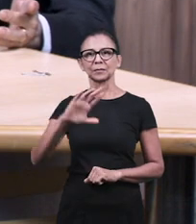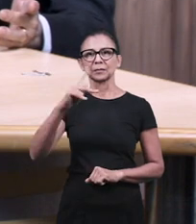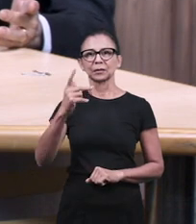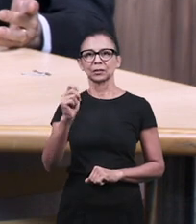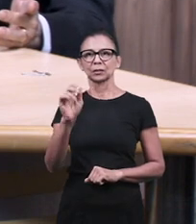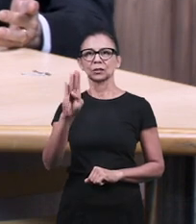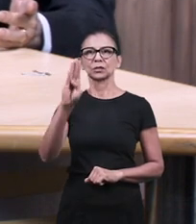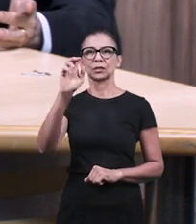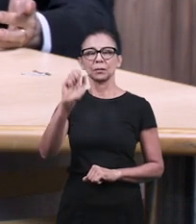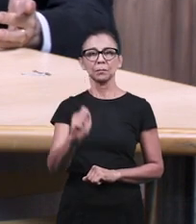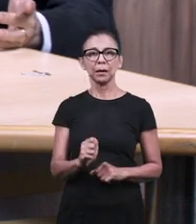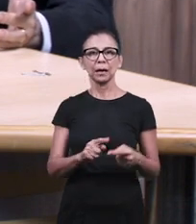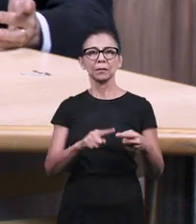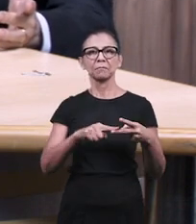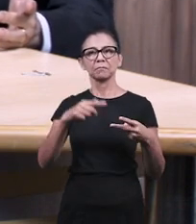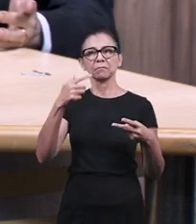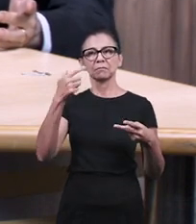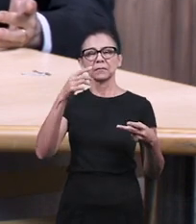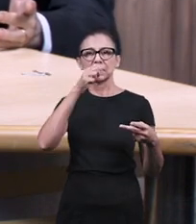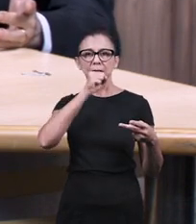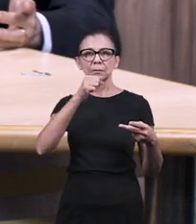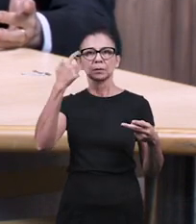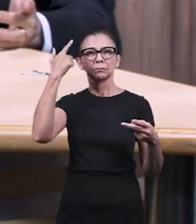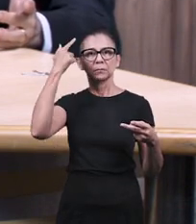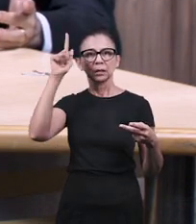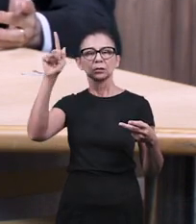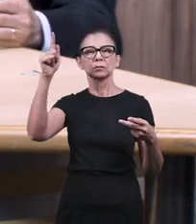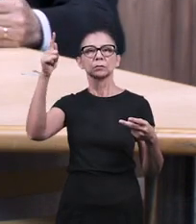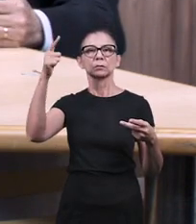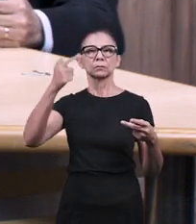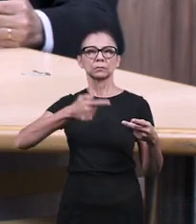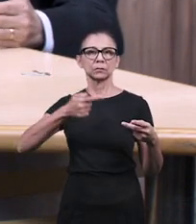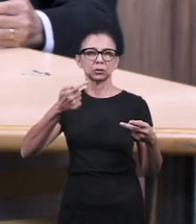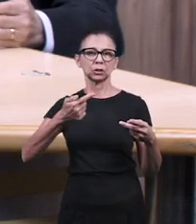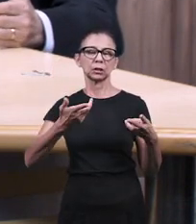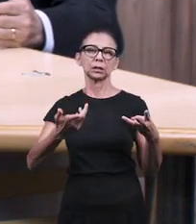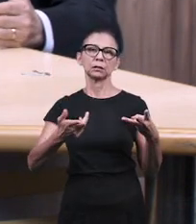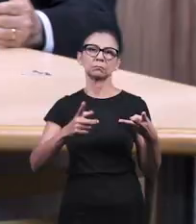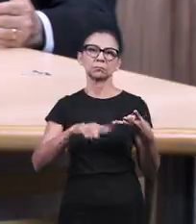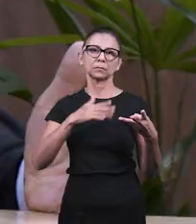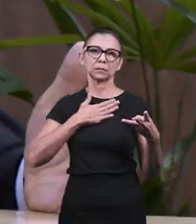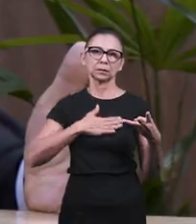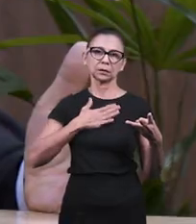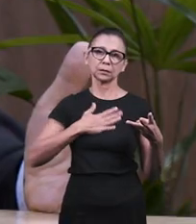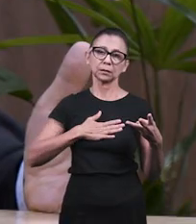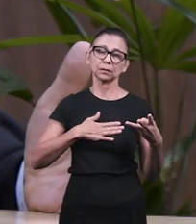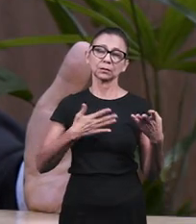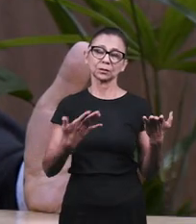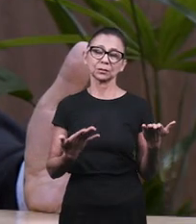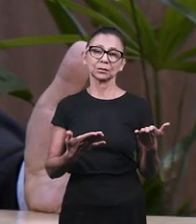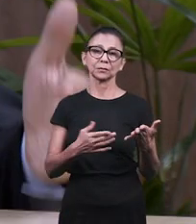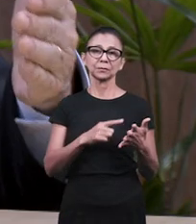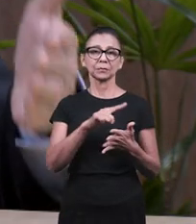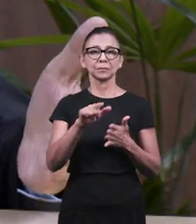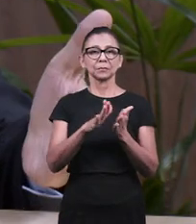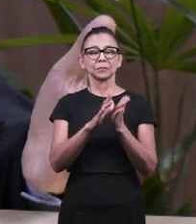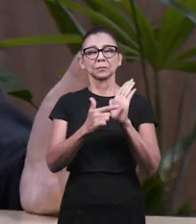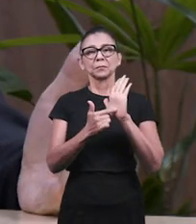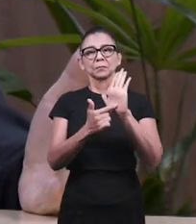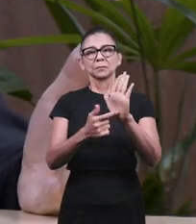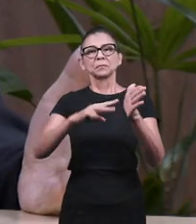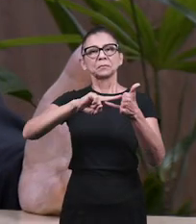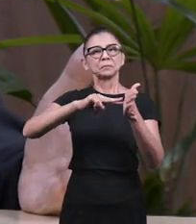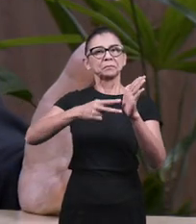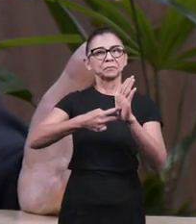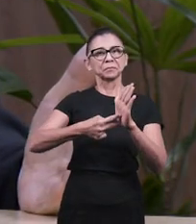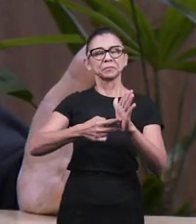sábado, 7º dia, descanso, repouso. Tudo penso que está decifrado para nós na própria palavra